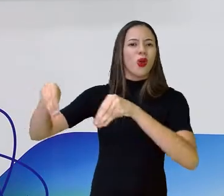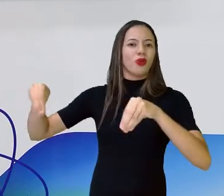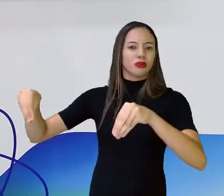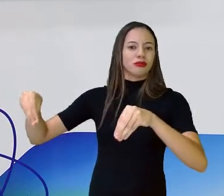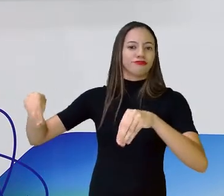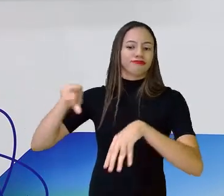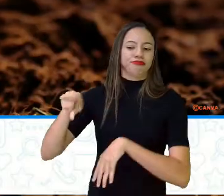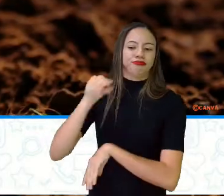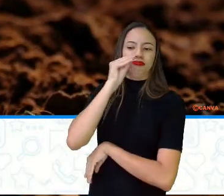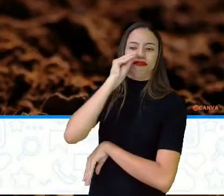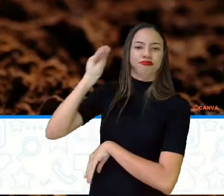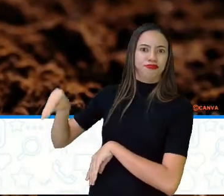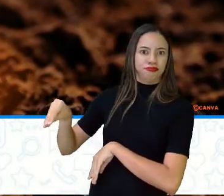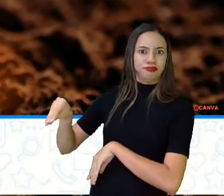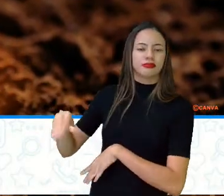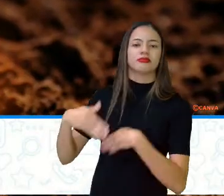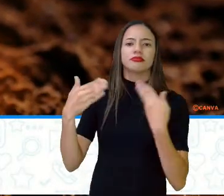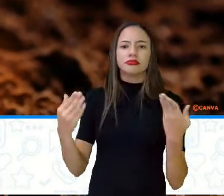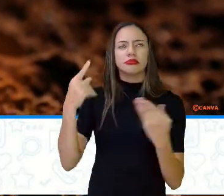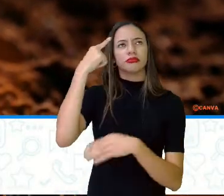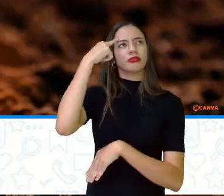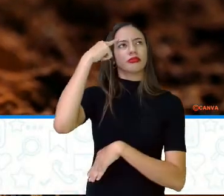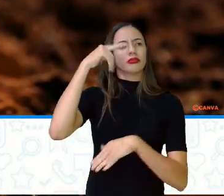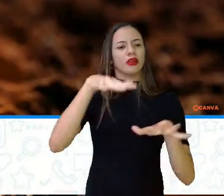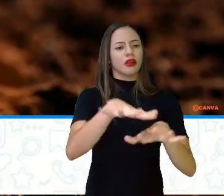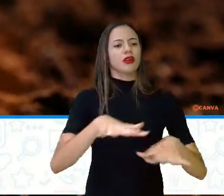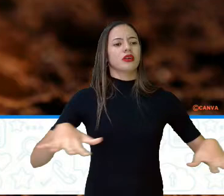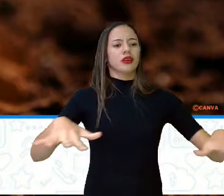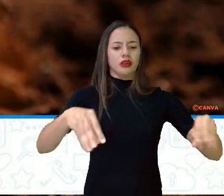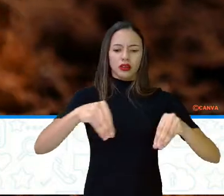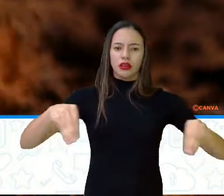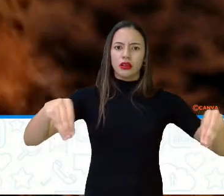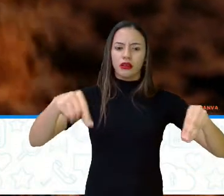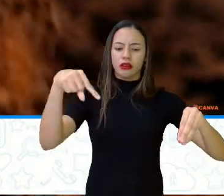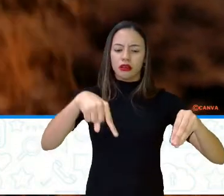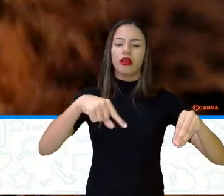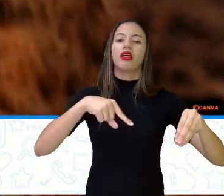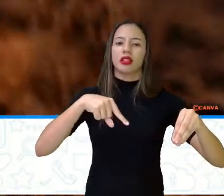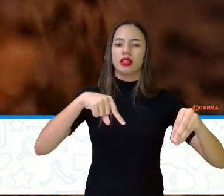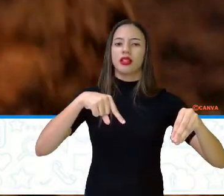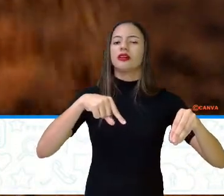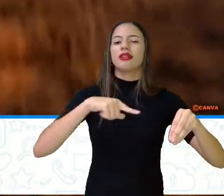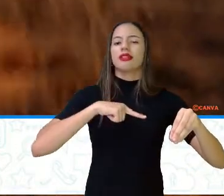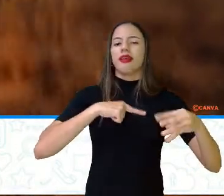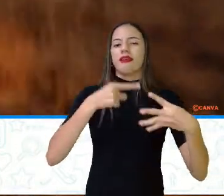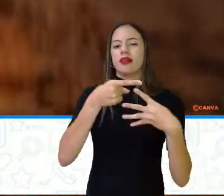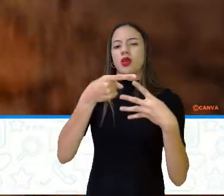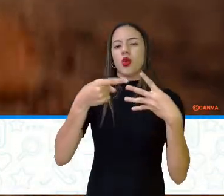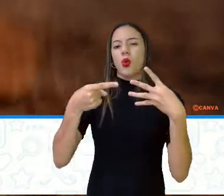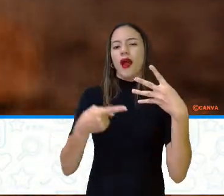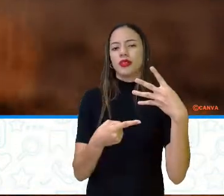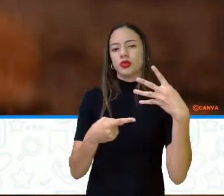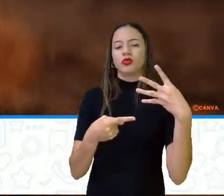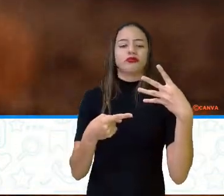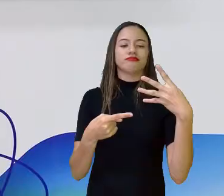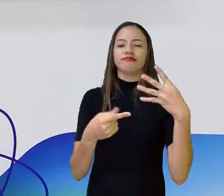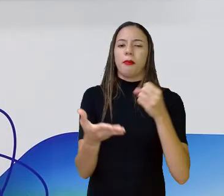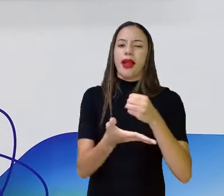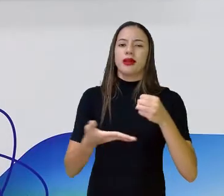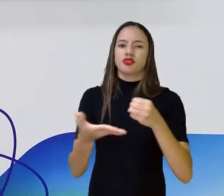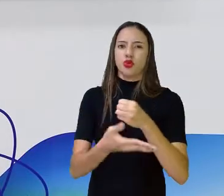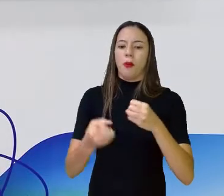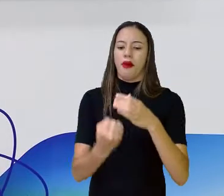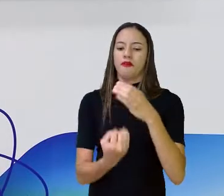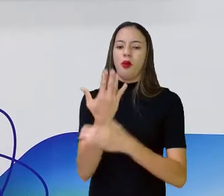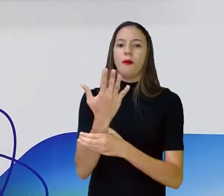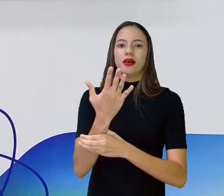aí, quando a gente pensa no solo, eles são formados aí por 4 elementos básicos. Claro, quando